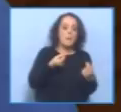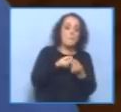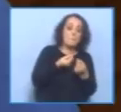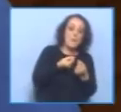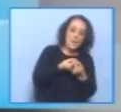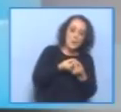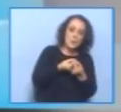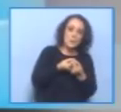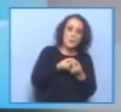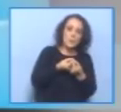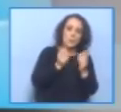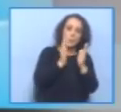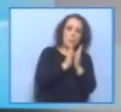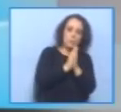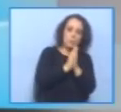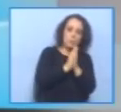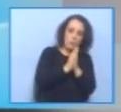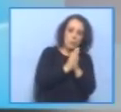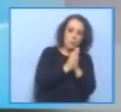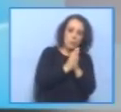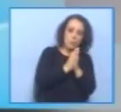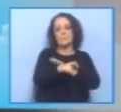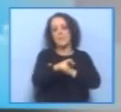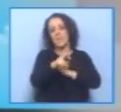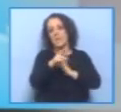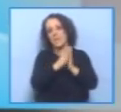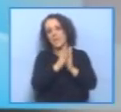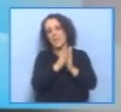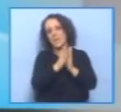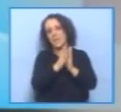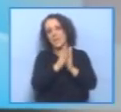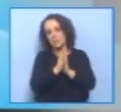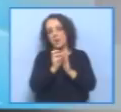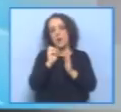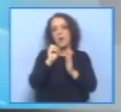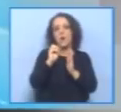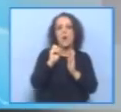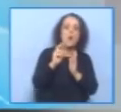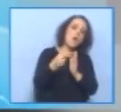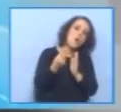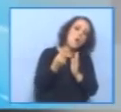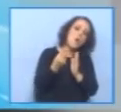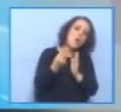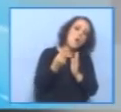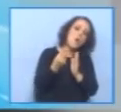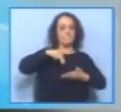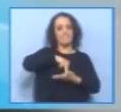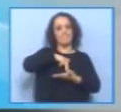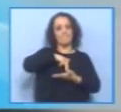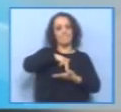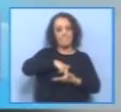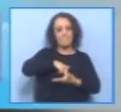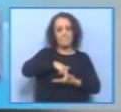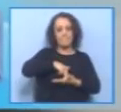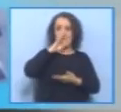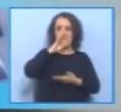qualquer forma, mesmo que não venham ao espaço da paróquia, acabam por estar em sintonia com a